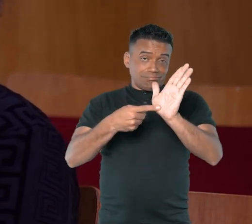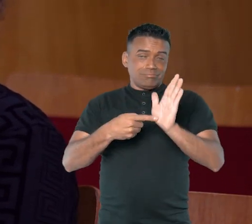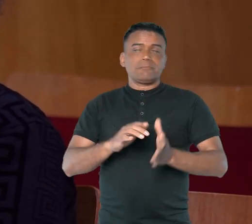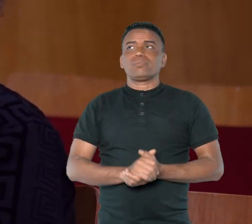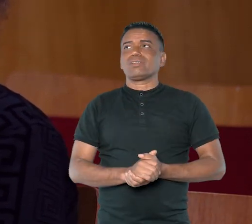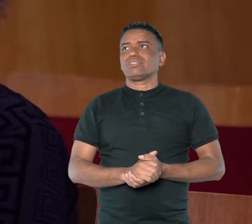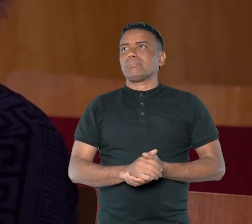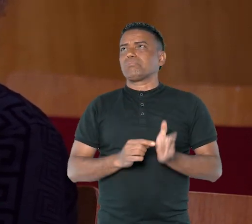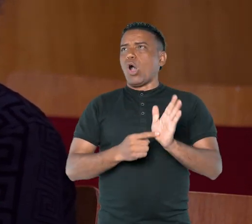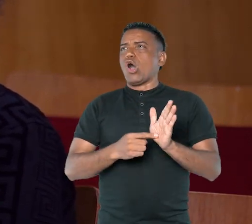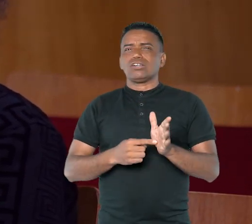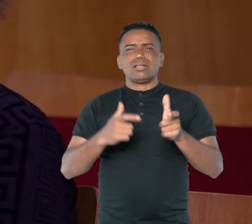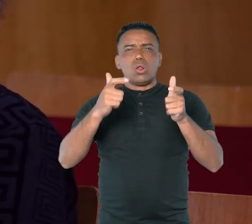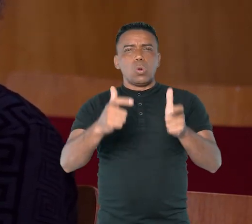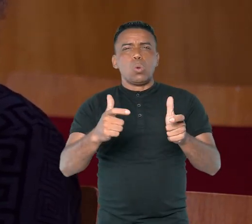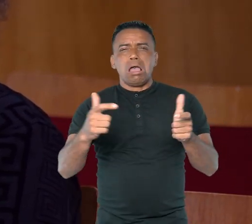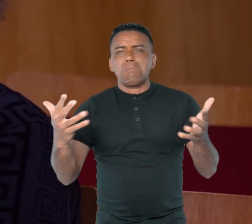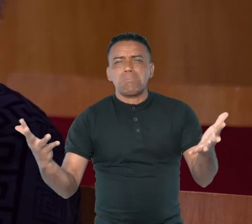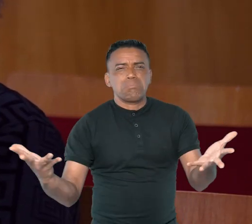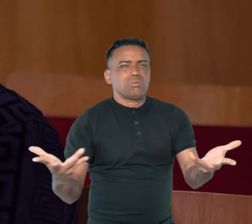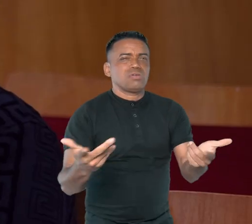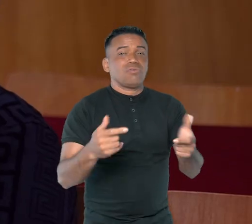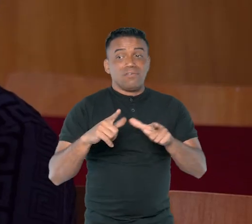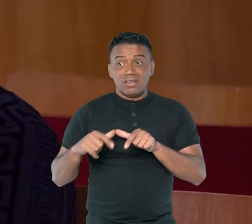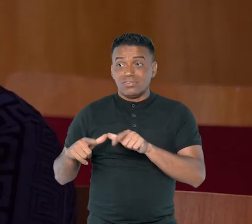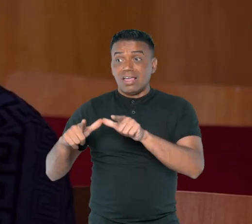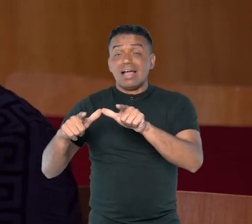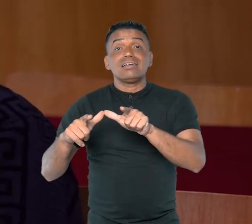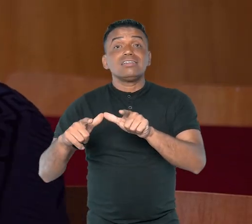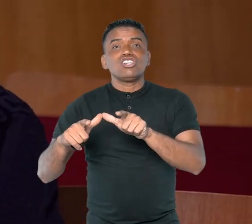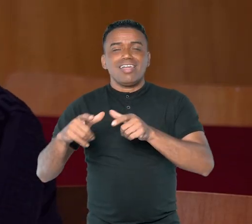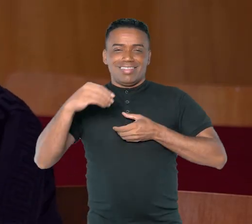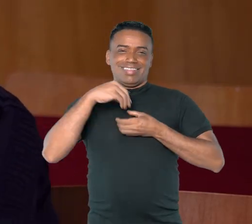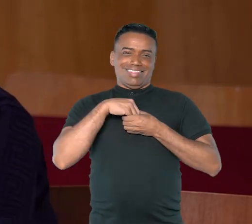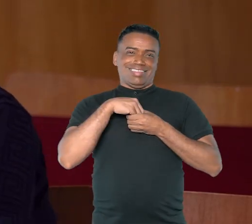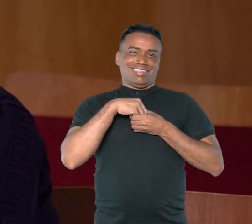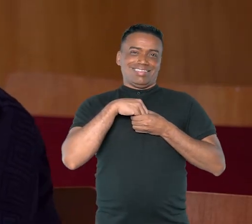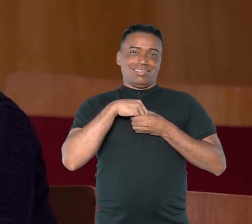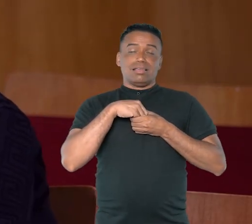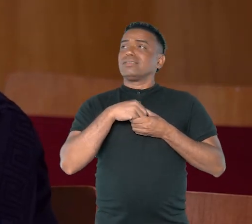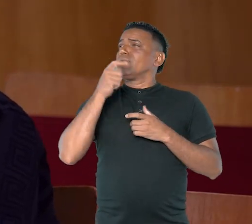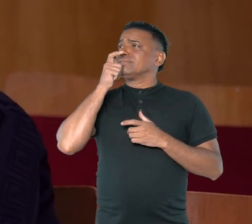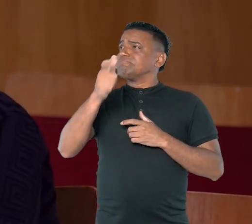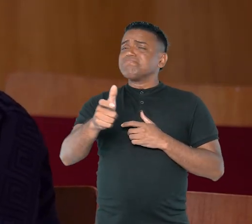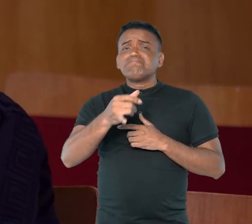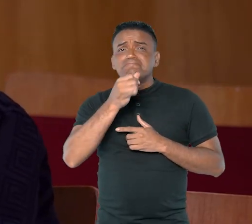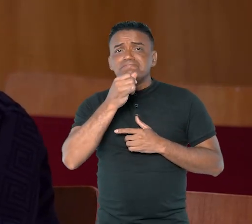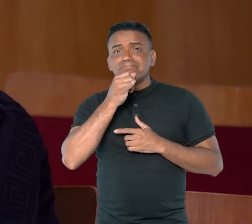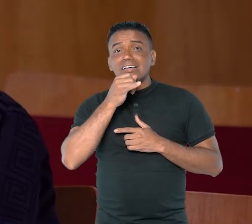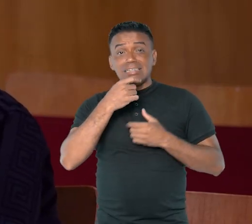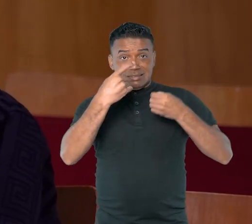um cenário incrível e faz essa viagem para dentro. E é interessante, por exemplo,